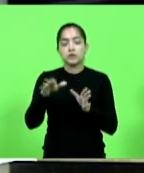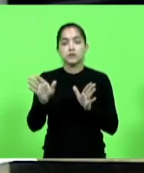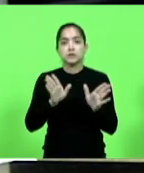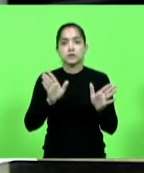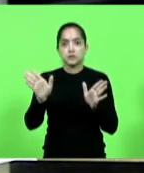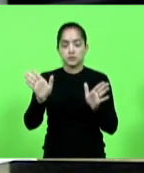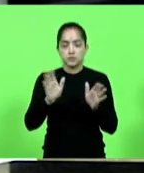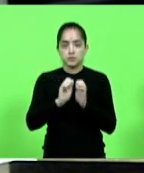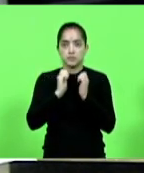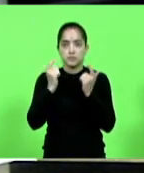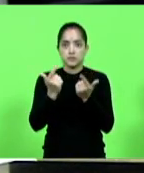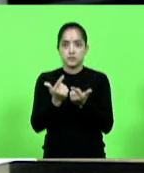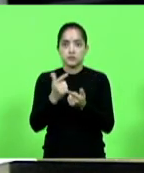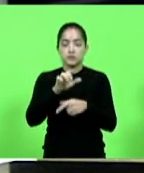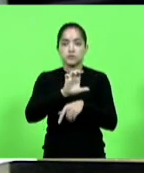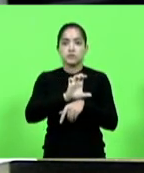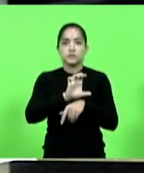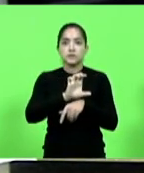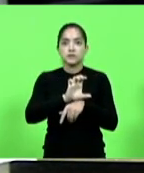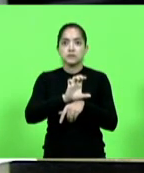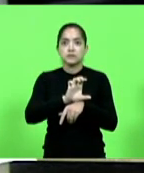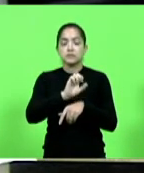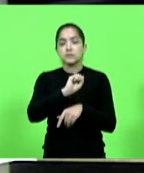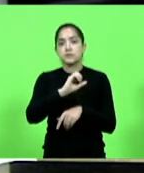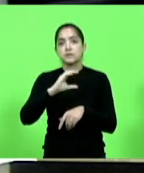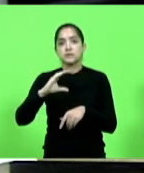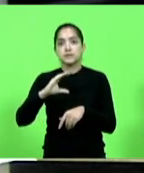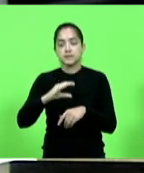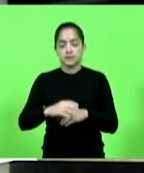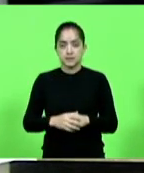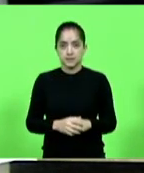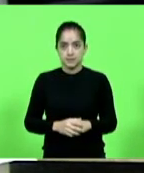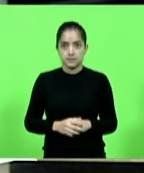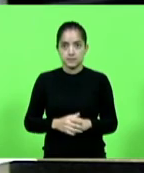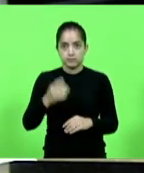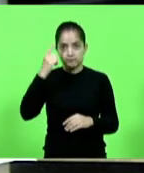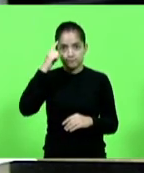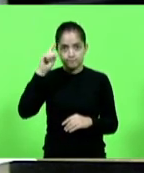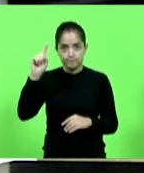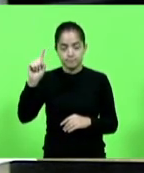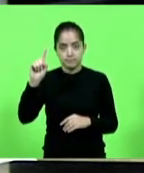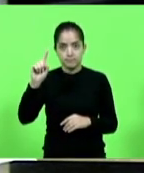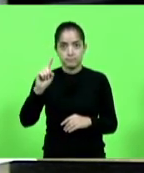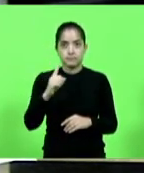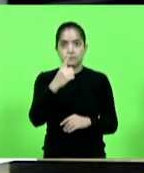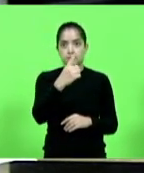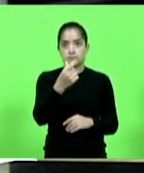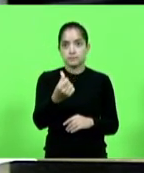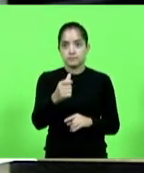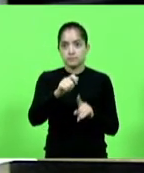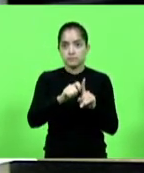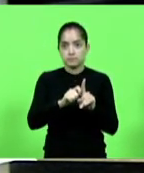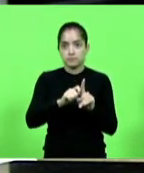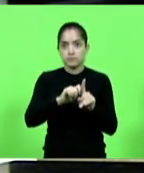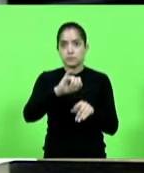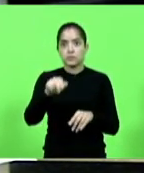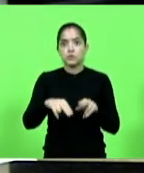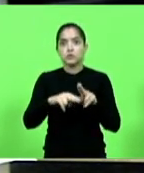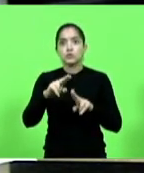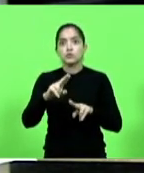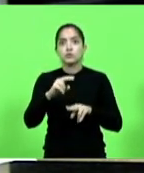Legislatura da Assembleia Legislativa do Estado de Santa Catarina, realizada em 16 de junho de